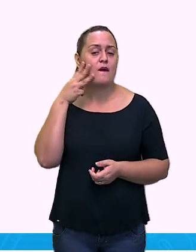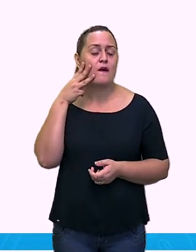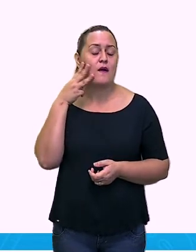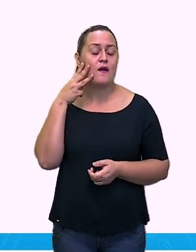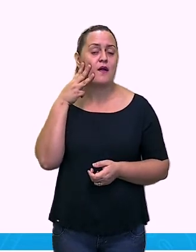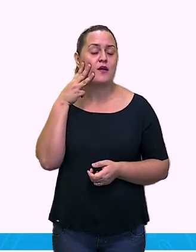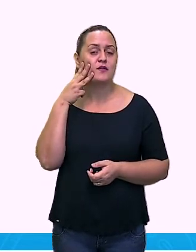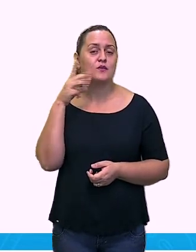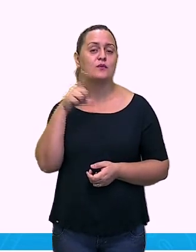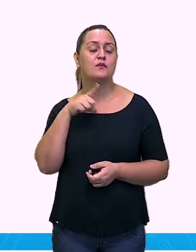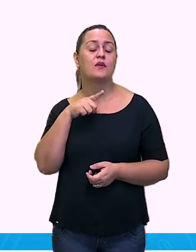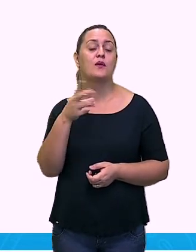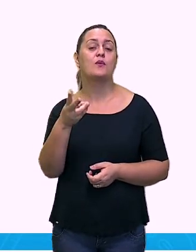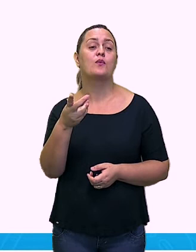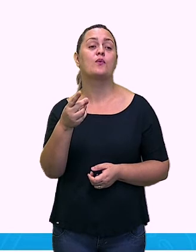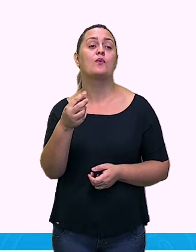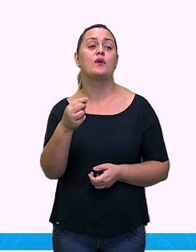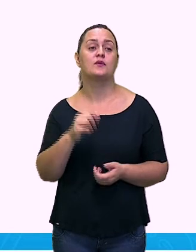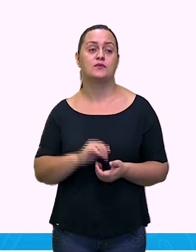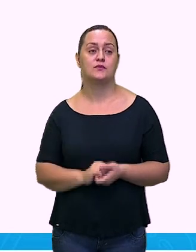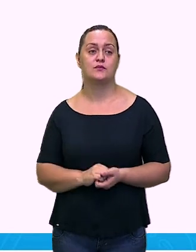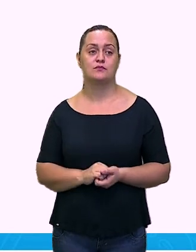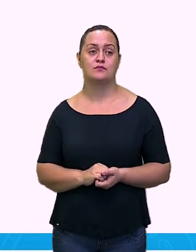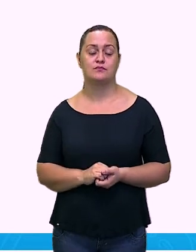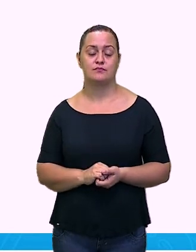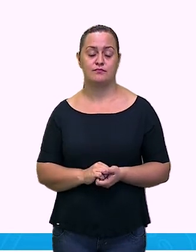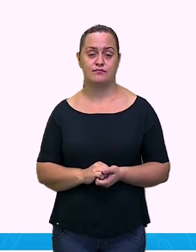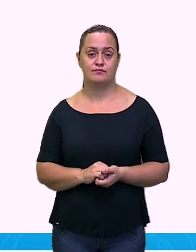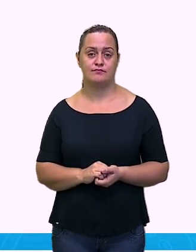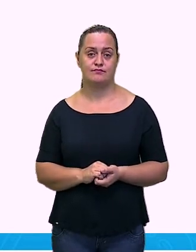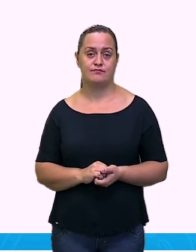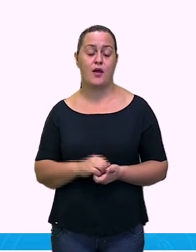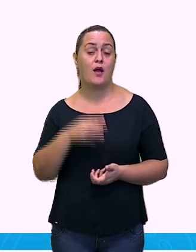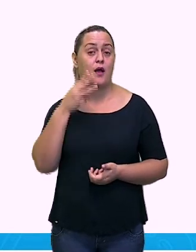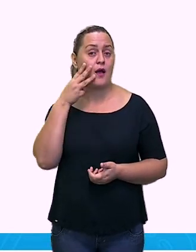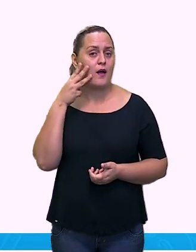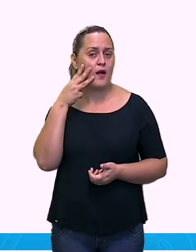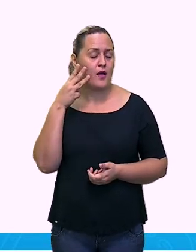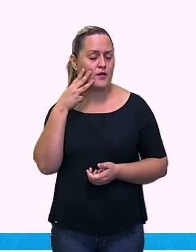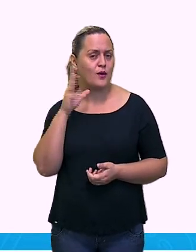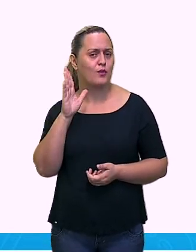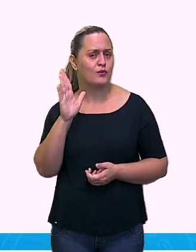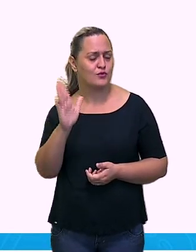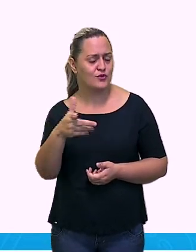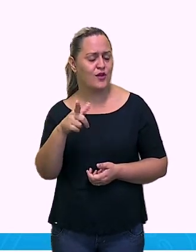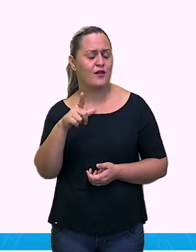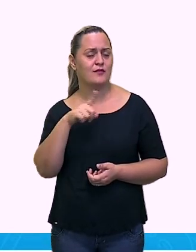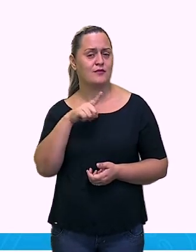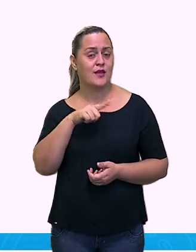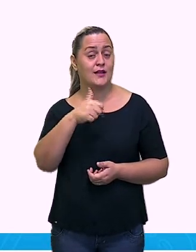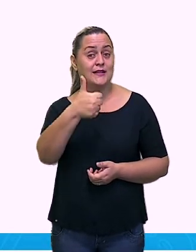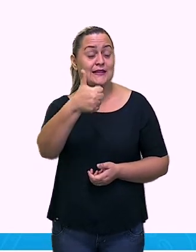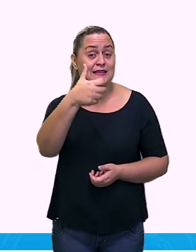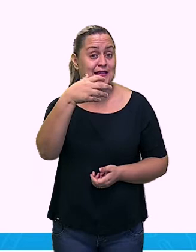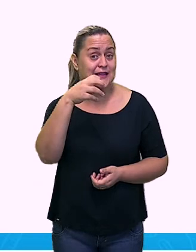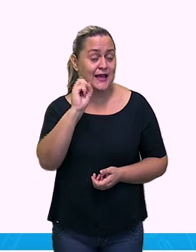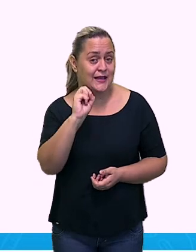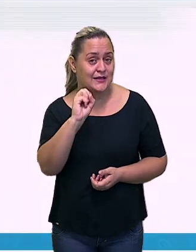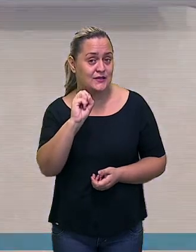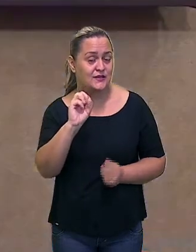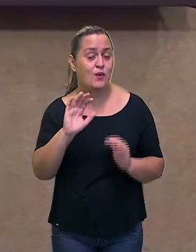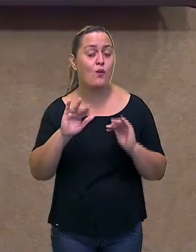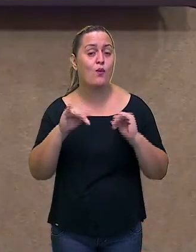nós achamos que o Cascão tem ele já tem já fez 10 gols Qual que é o dobro